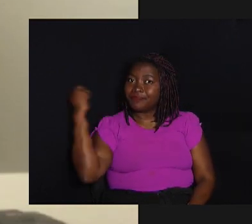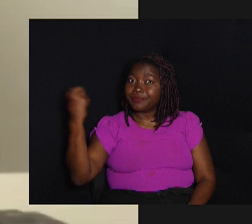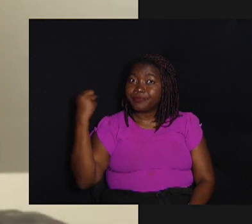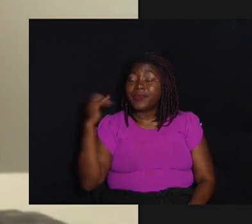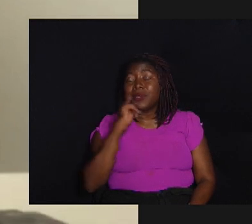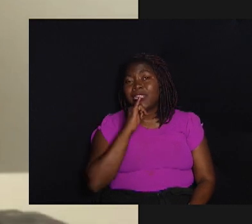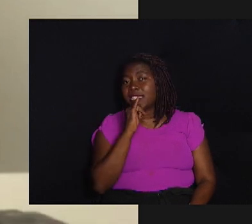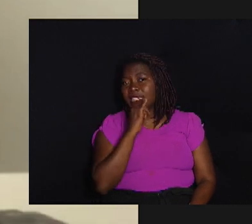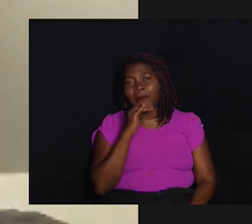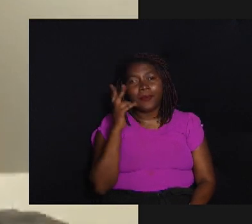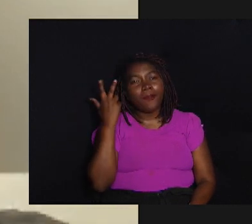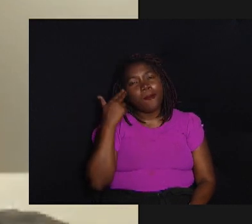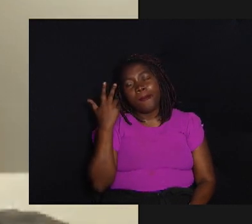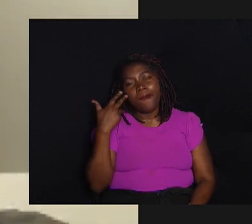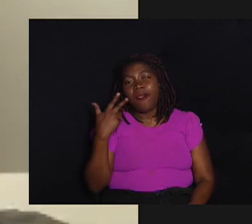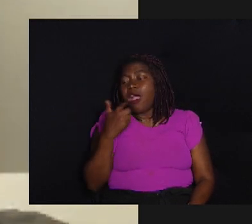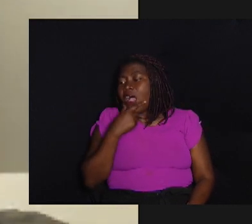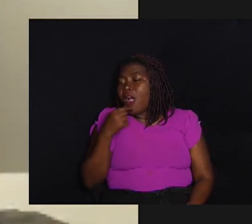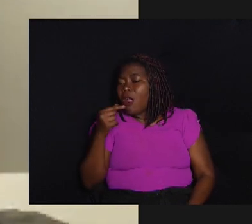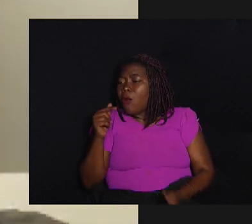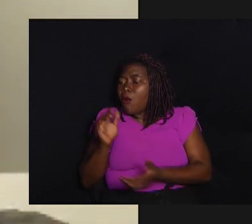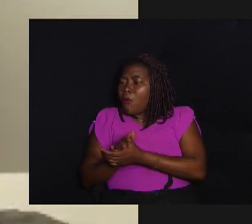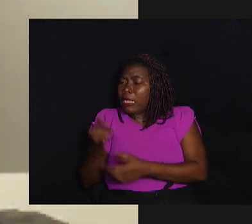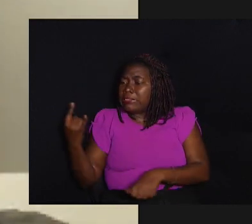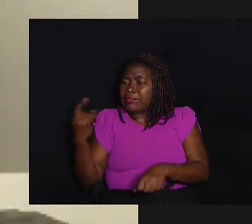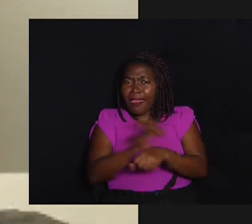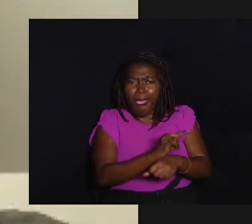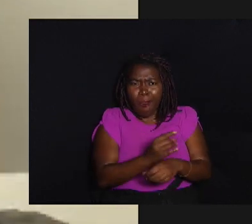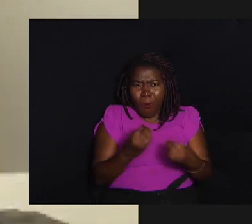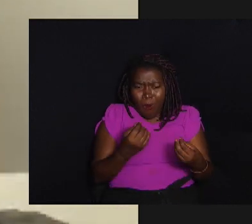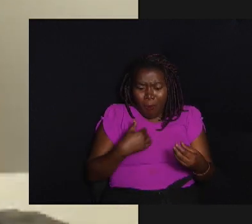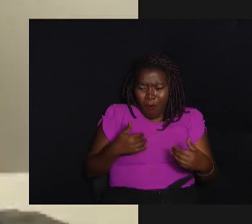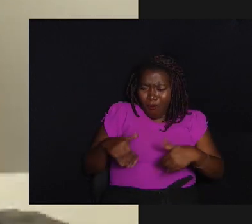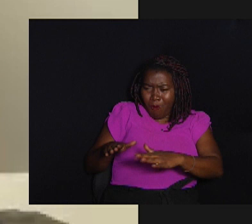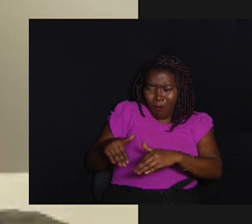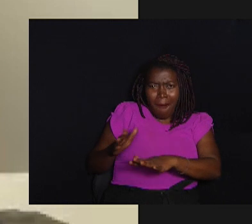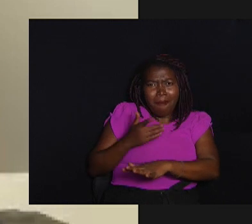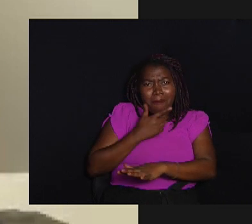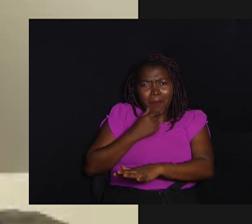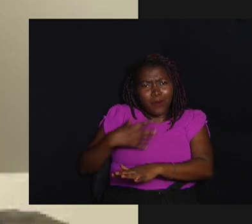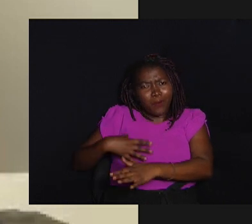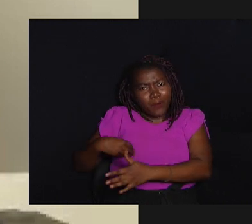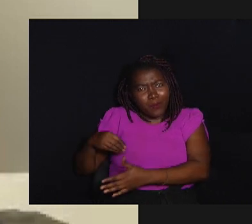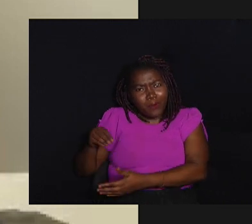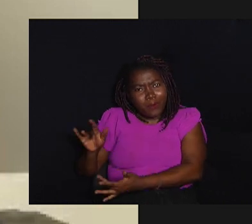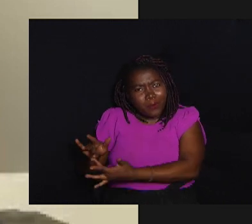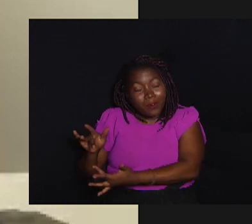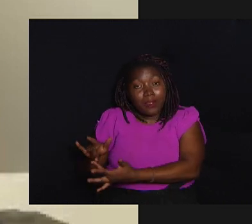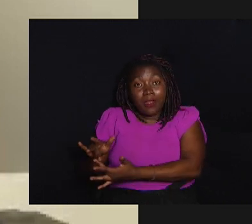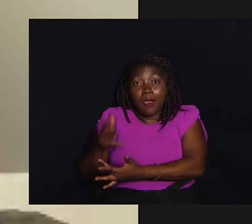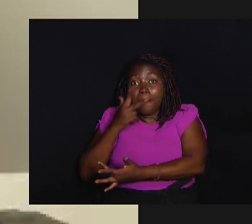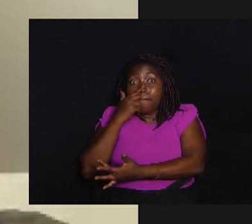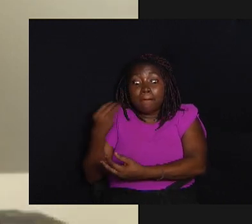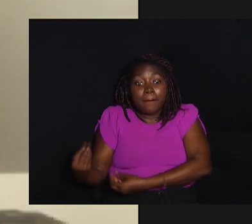comum ele me traiu, e como que eu vou deixar esse meu filho conviver com alguém que acaba delegando para o filho essa questão